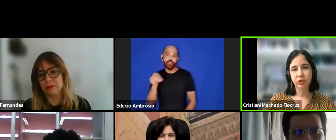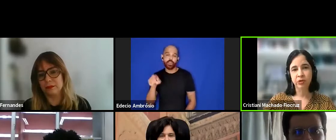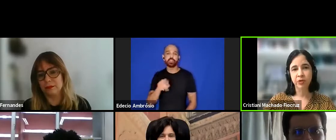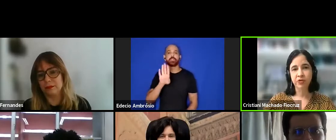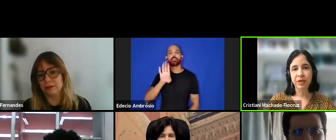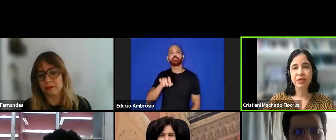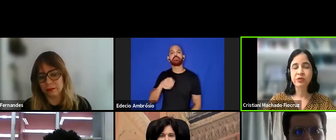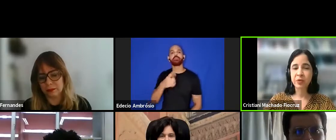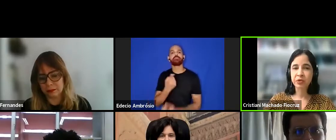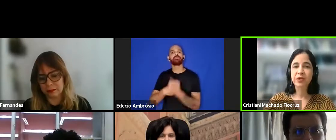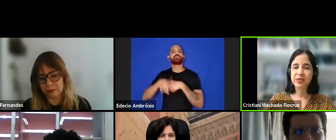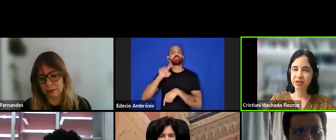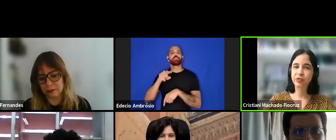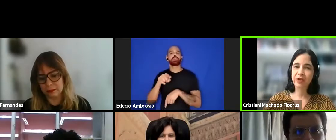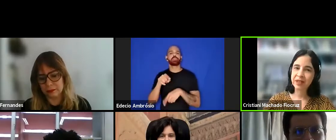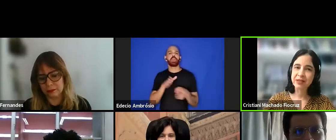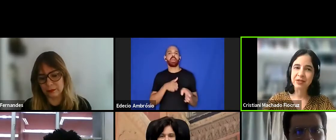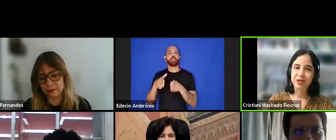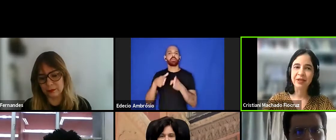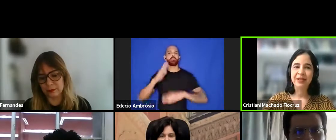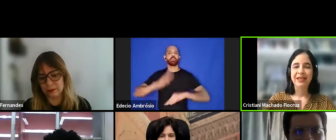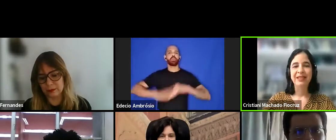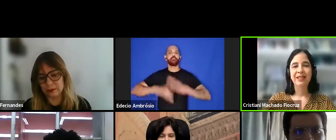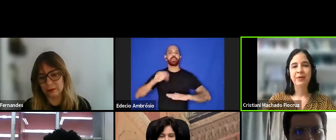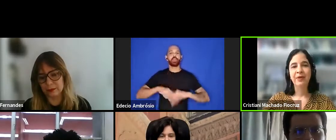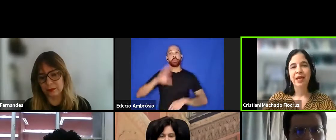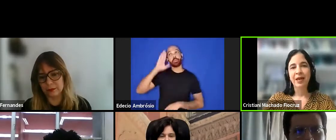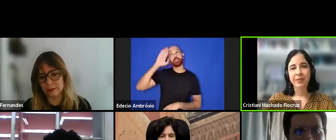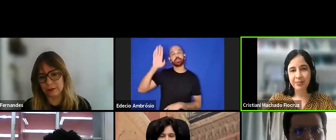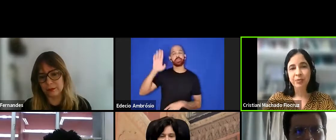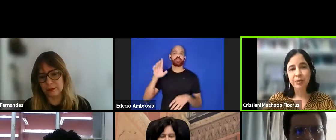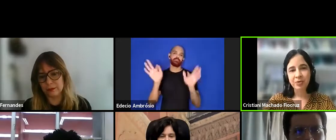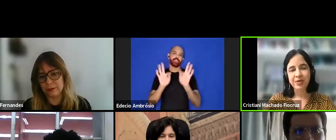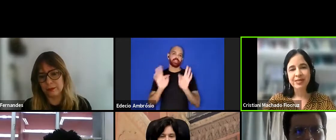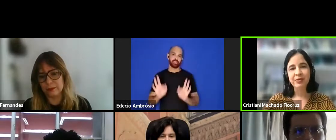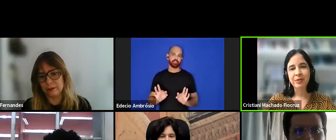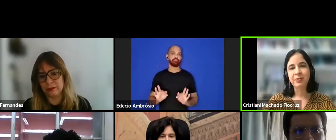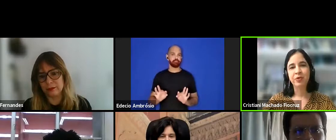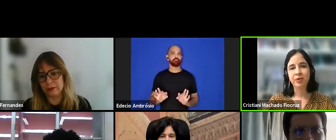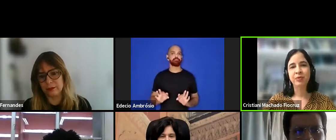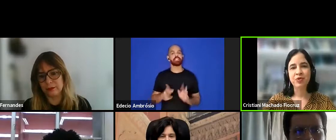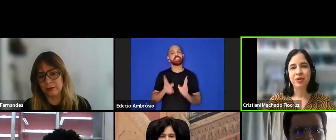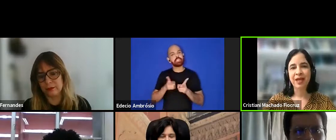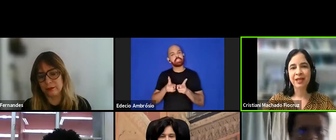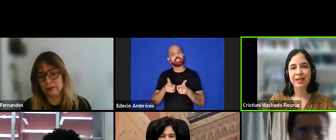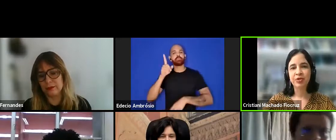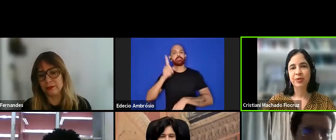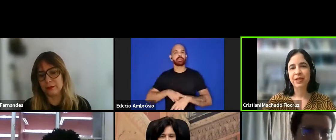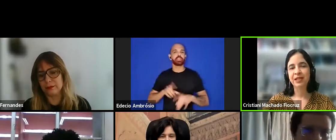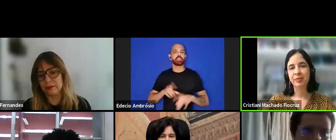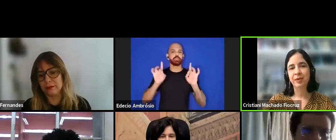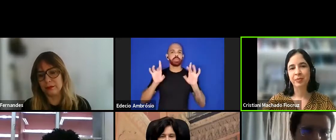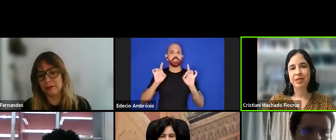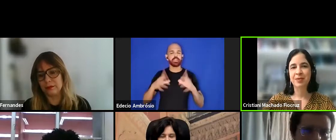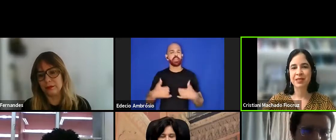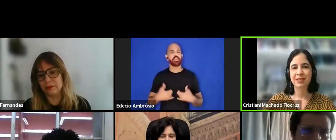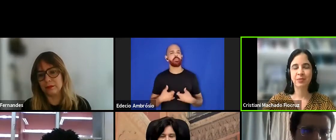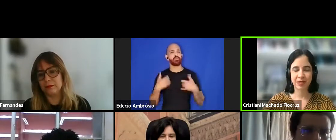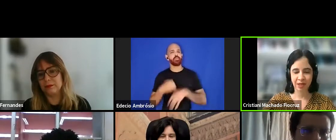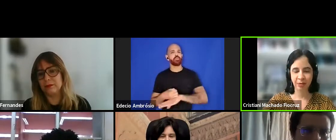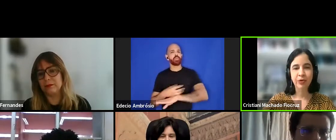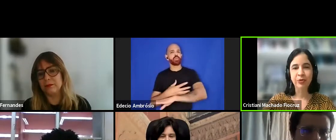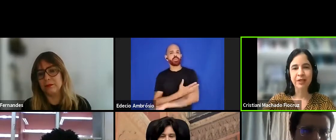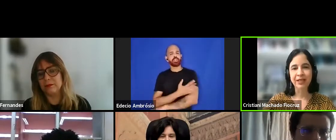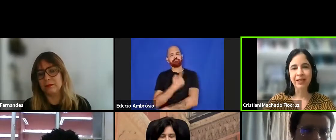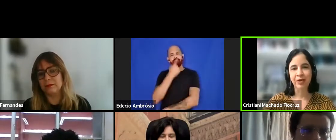nas trajetórias profissionais, sobretudo que sejam felizes, né? Então, é sempre muito especial, sempre fico muito emocionada, inspirada também por essa